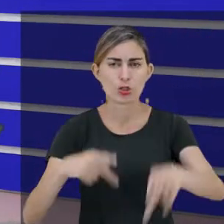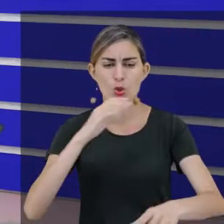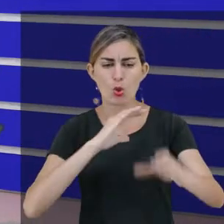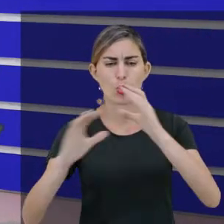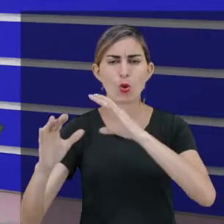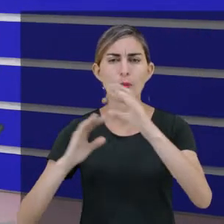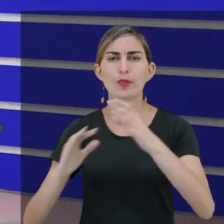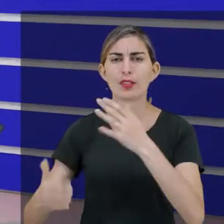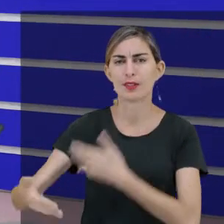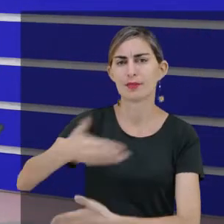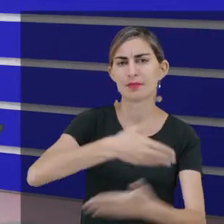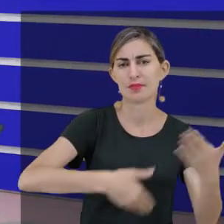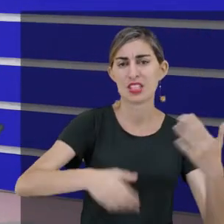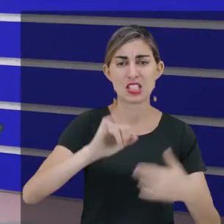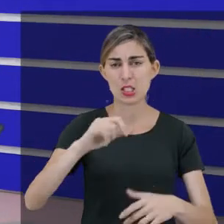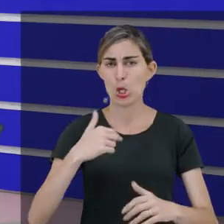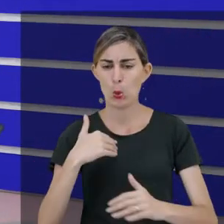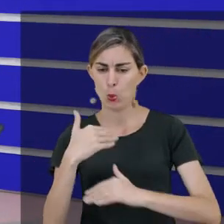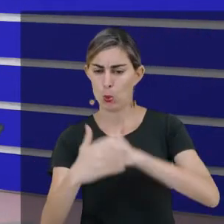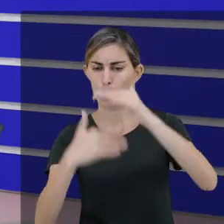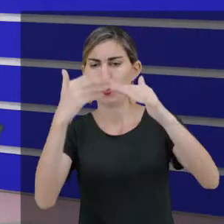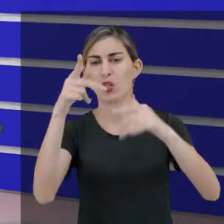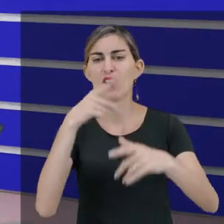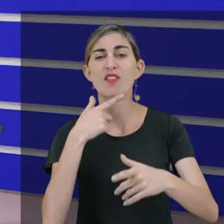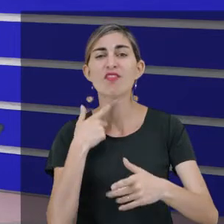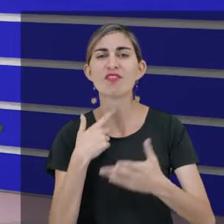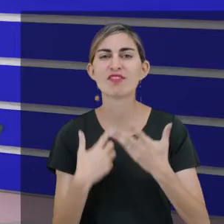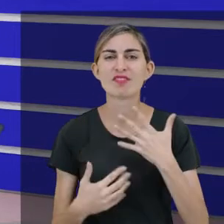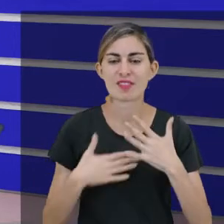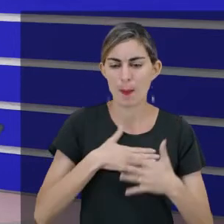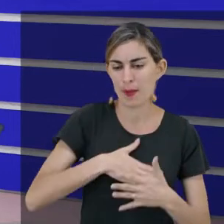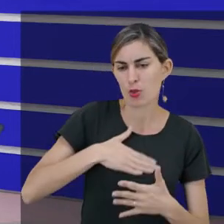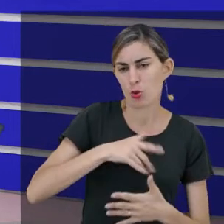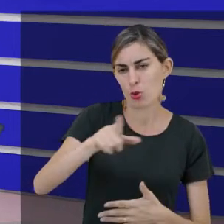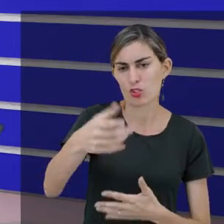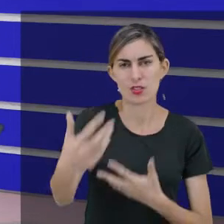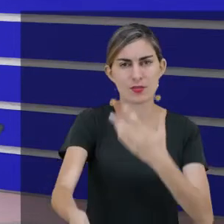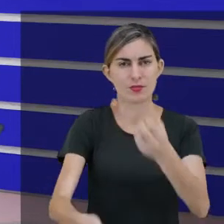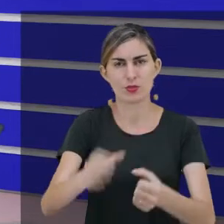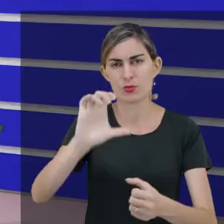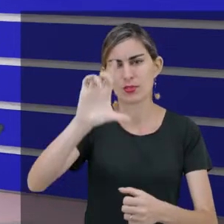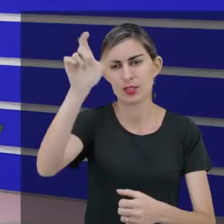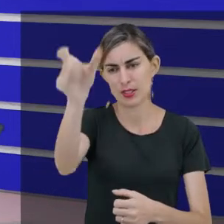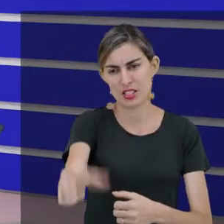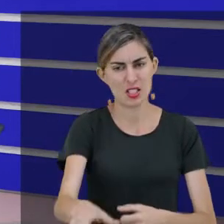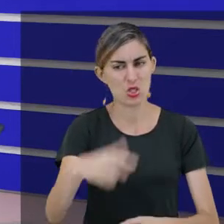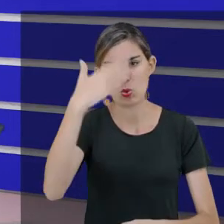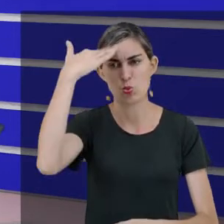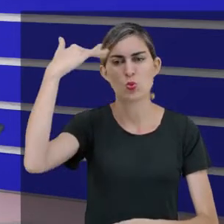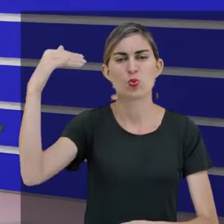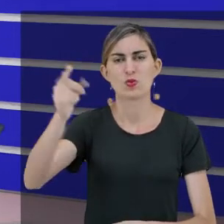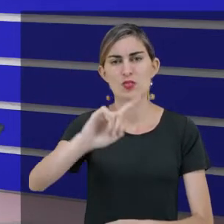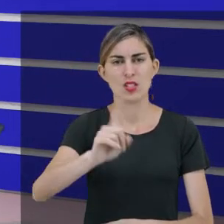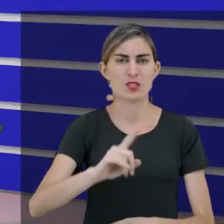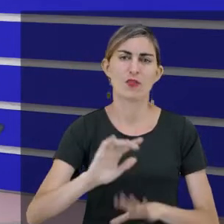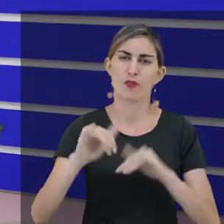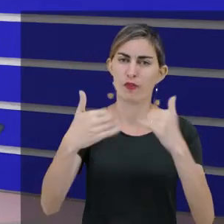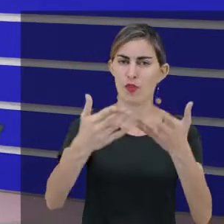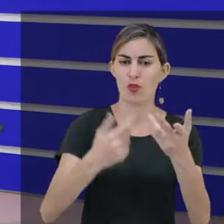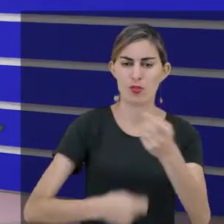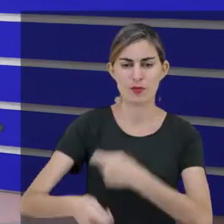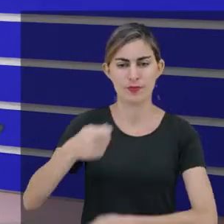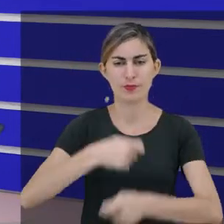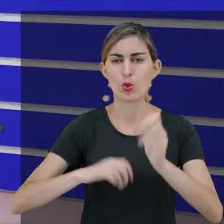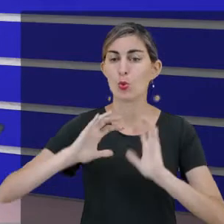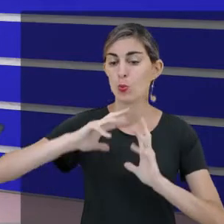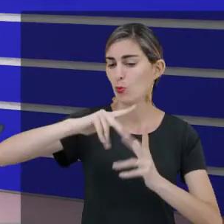e eu crio uma rede. Então, se eu não aumentar essa satisfação do cliente, dificilmente eu vou ter sucesso no ISO. Fora a parte comercial. Né? O mundo